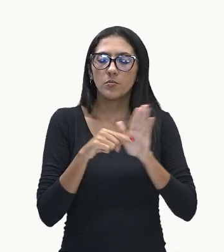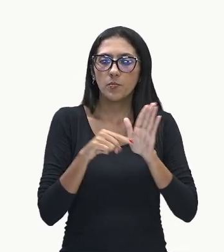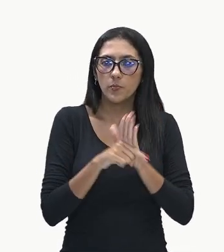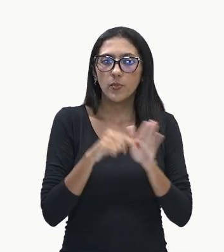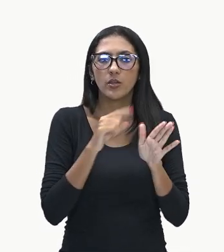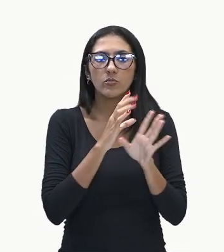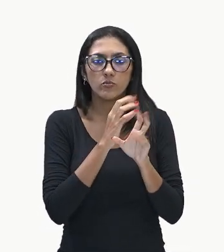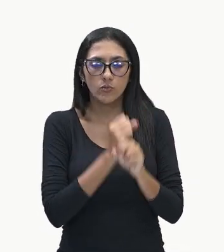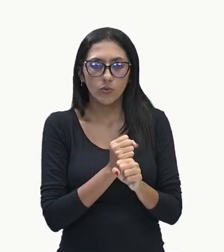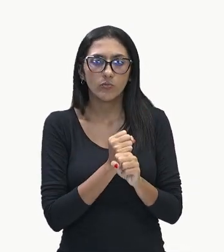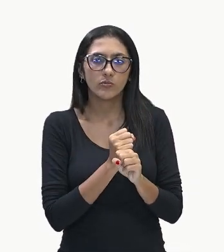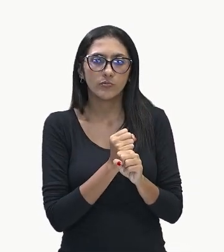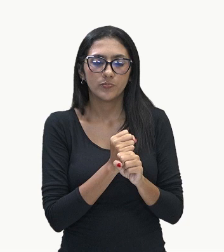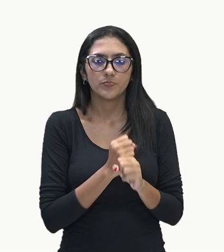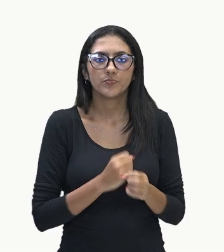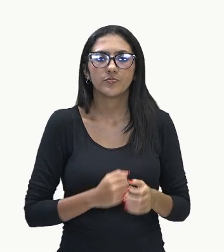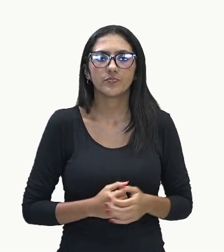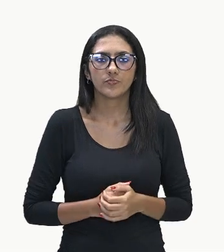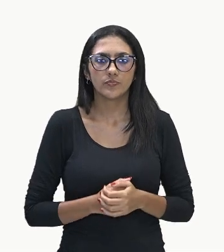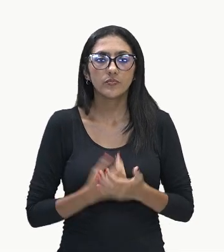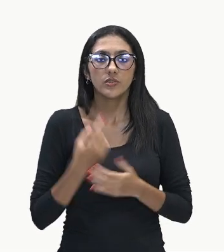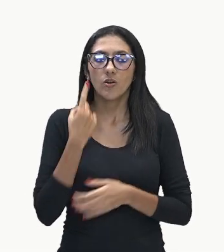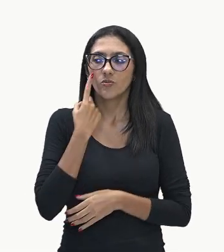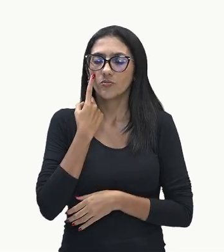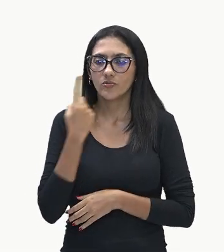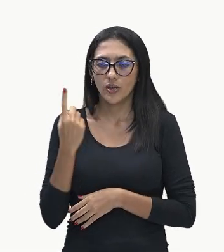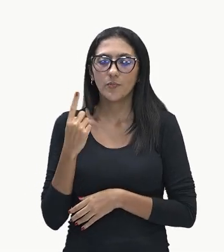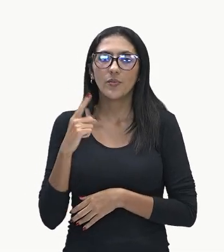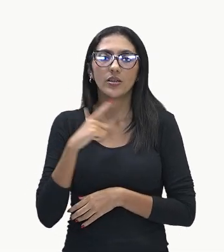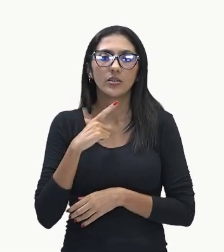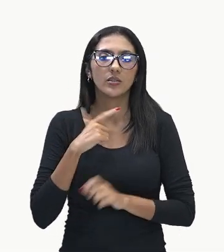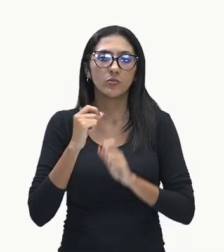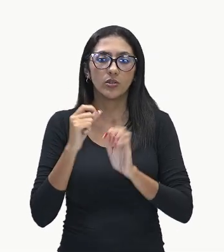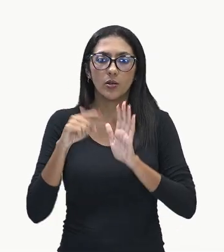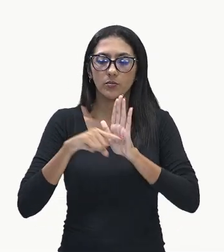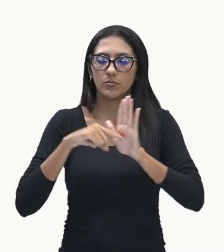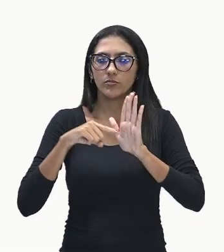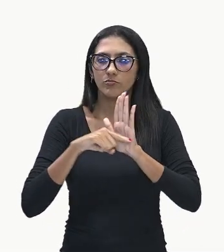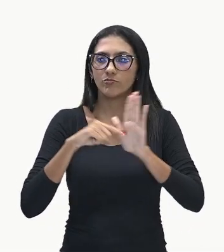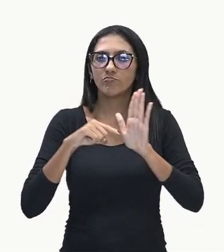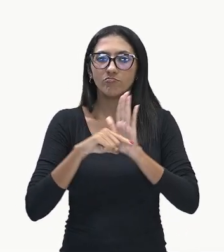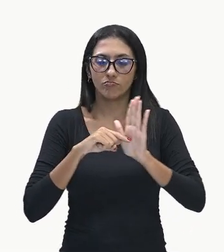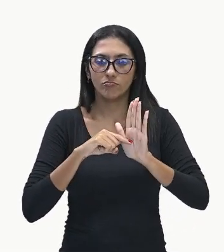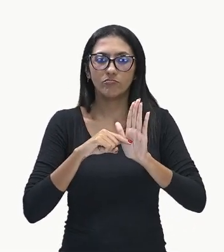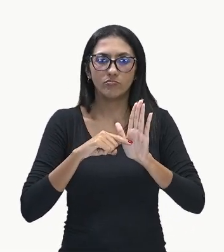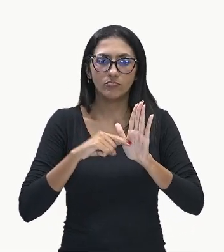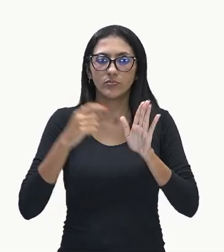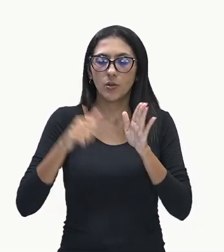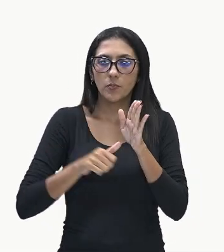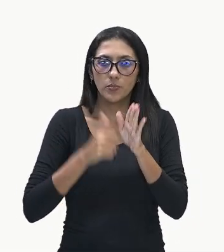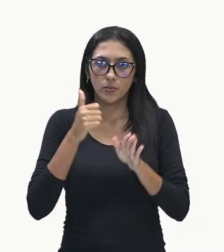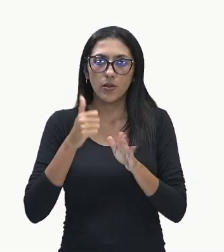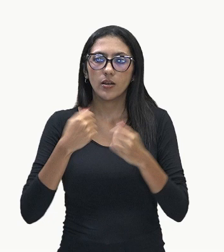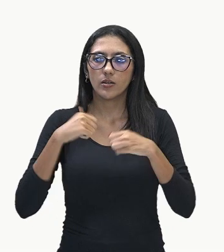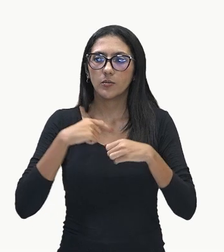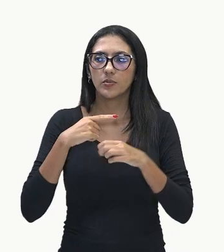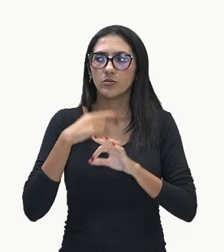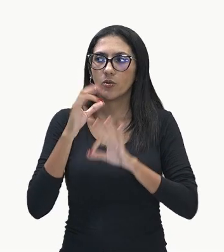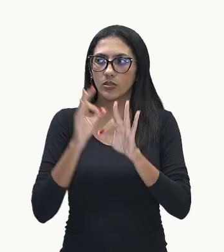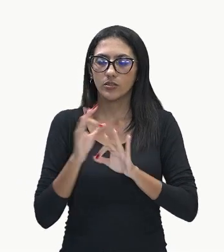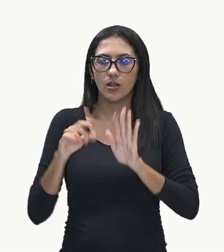sinalizada. Observando a nossa equação, nós vemos aqui que temos que realizar uma subtração.